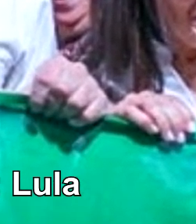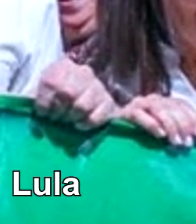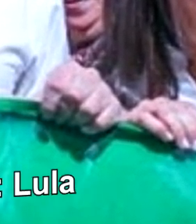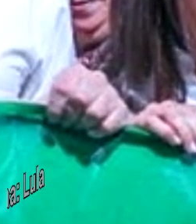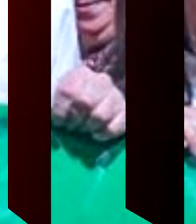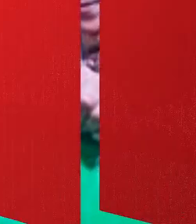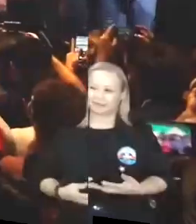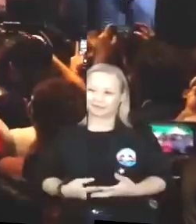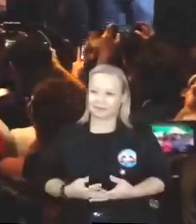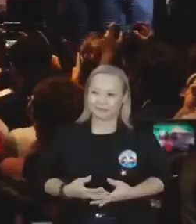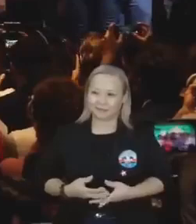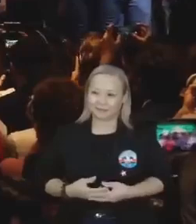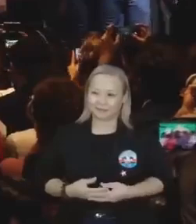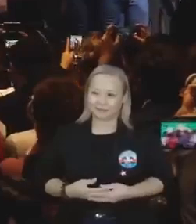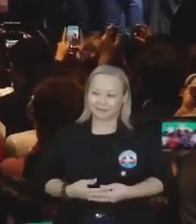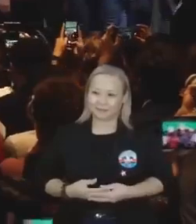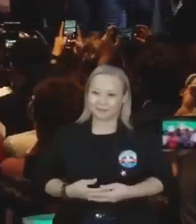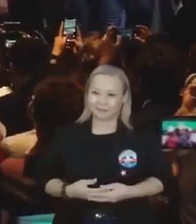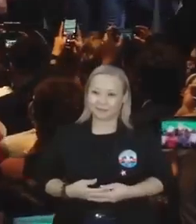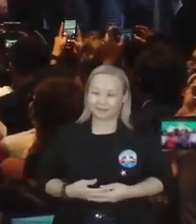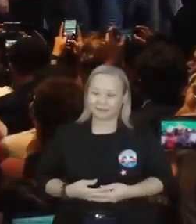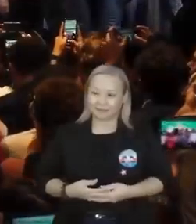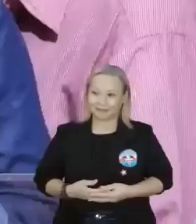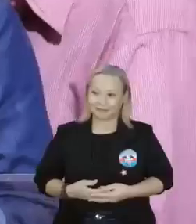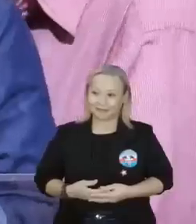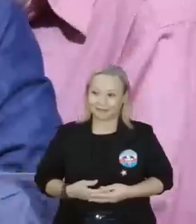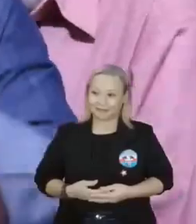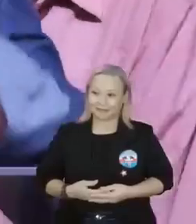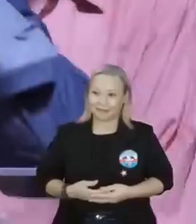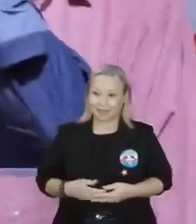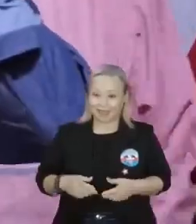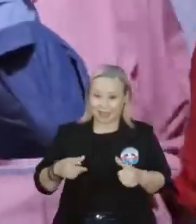em São Paulo. Primeiro,